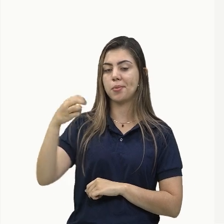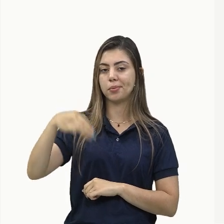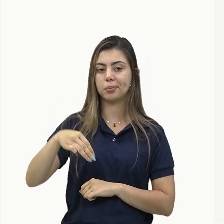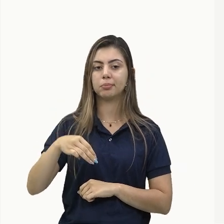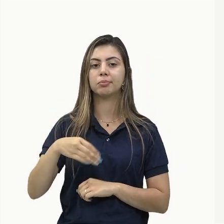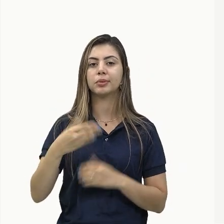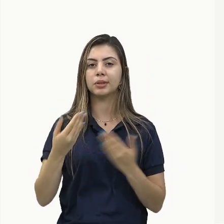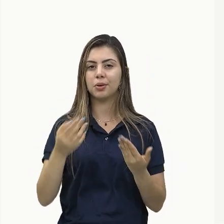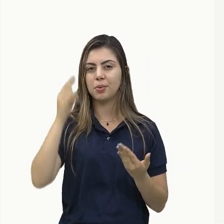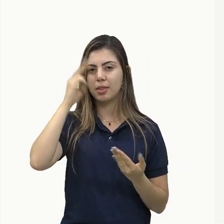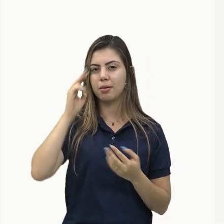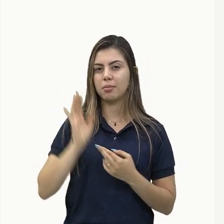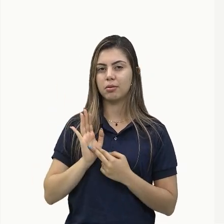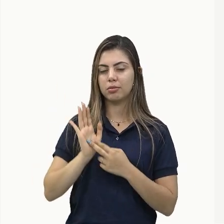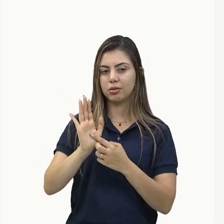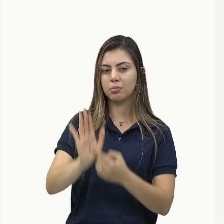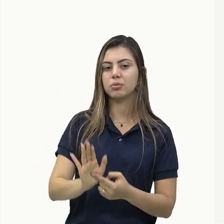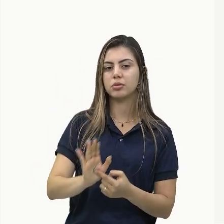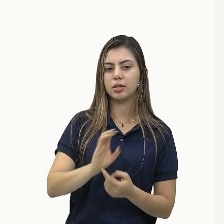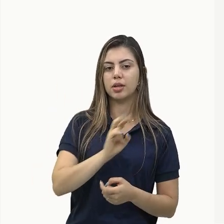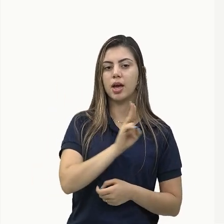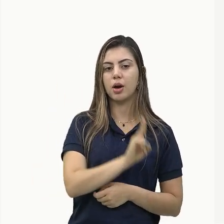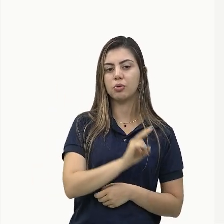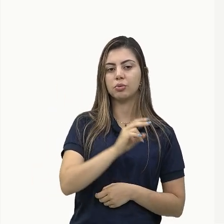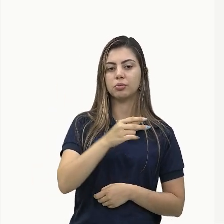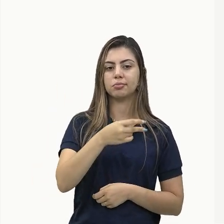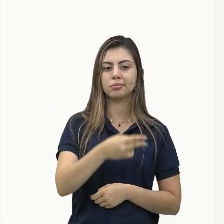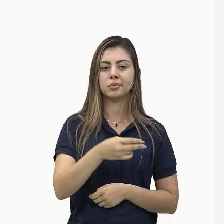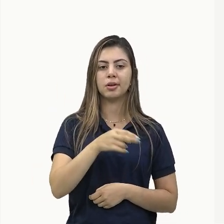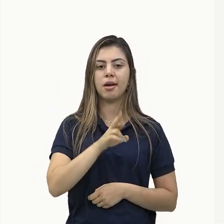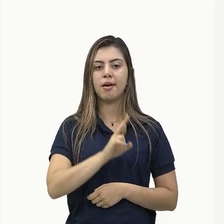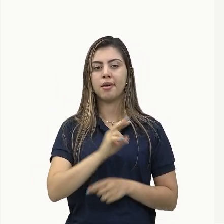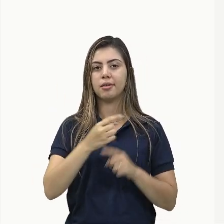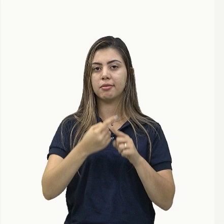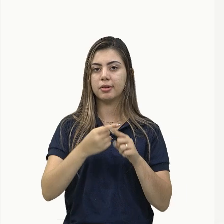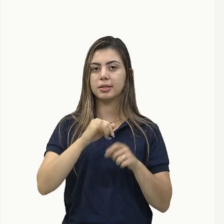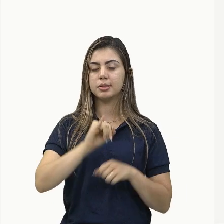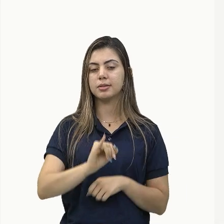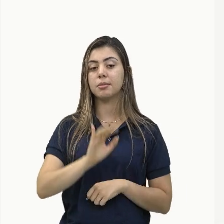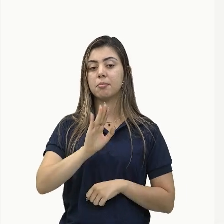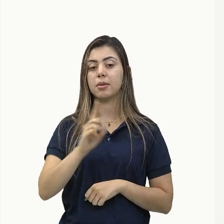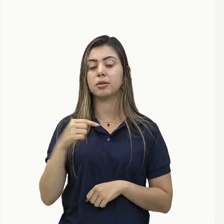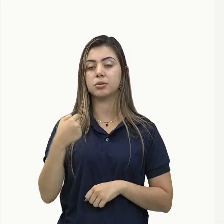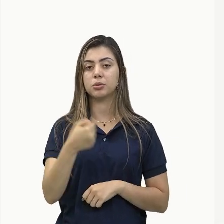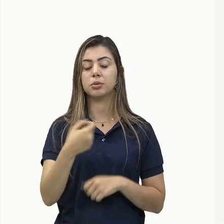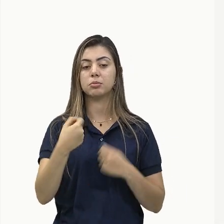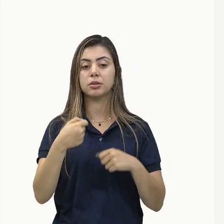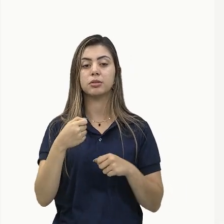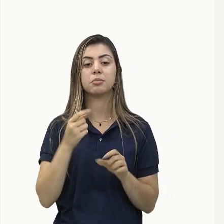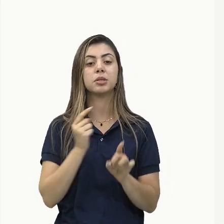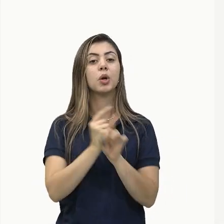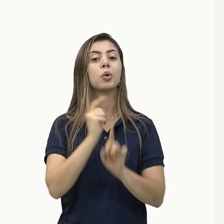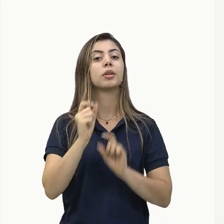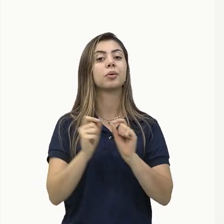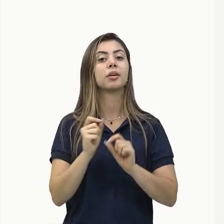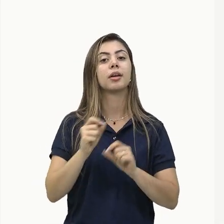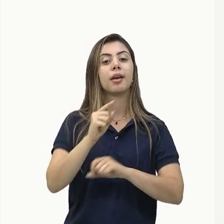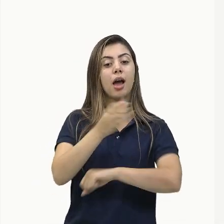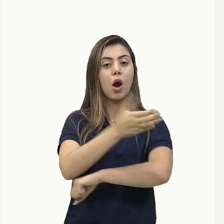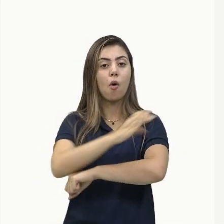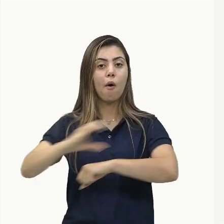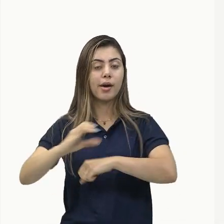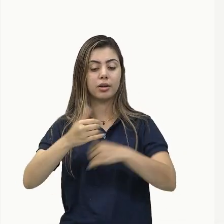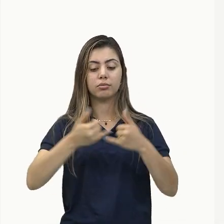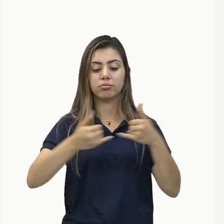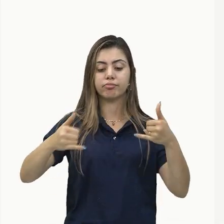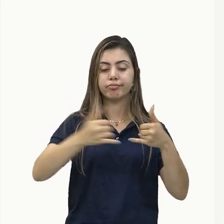de Ohm é U igual a R vezes I, mas como eu quero encontrar o valor da corrente, eu isolo a